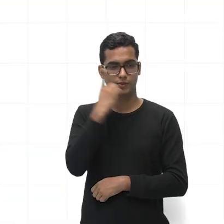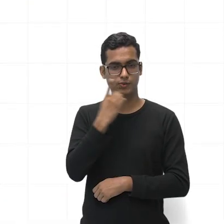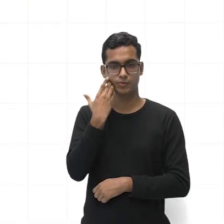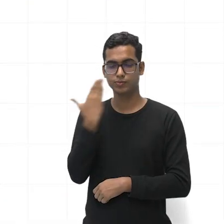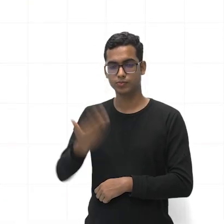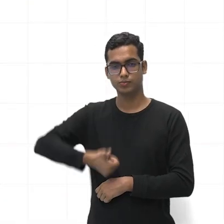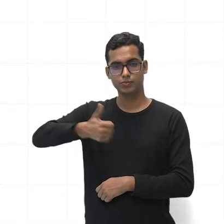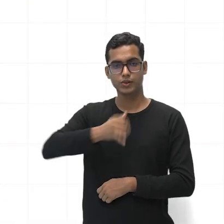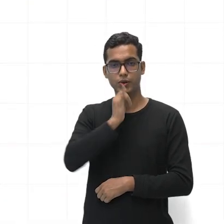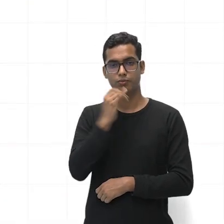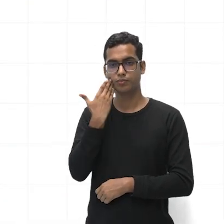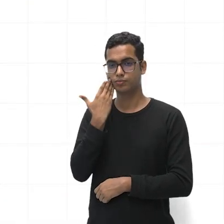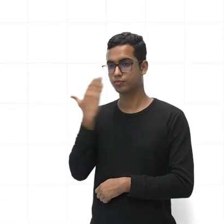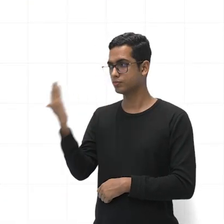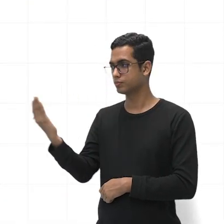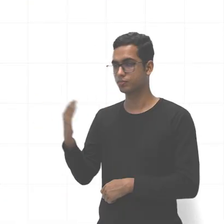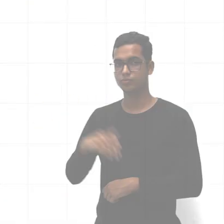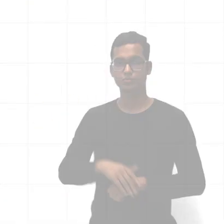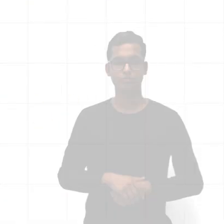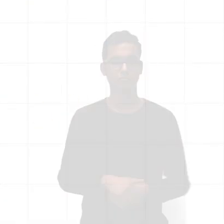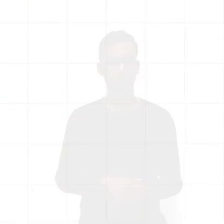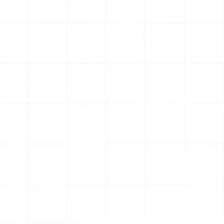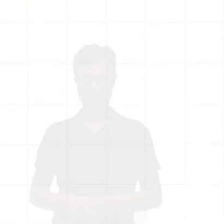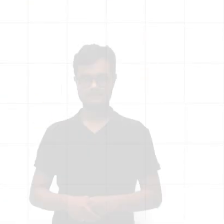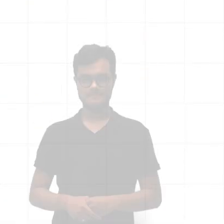primeiro exemplo.